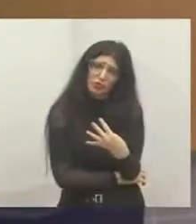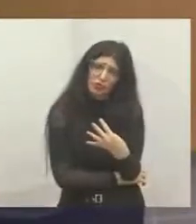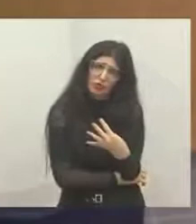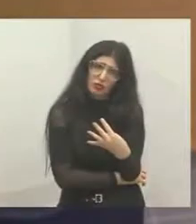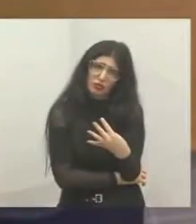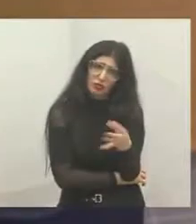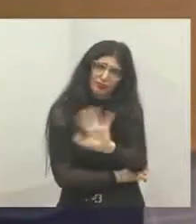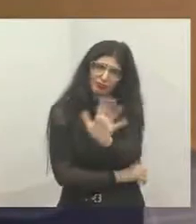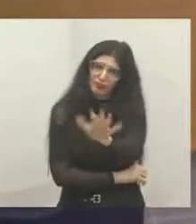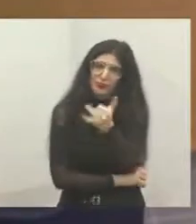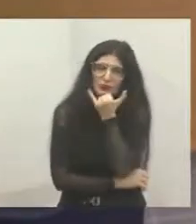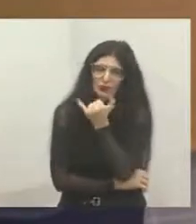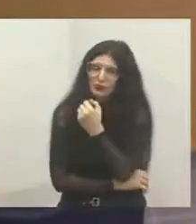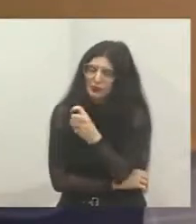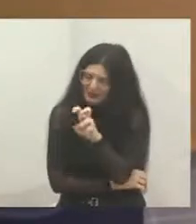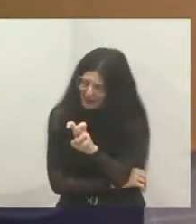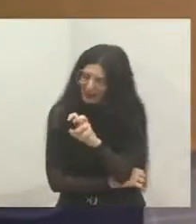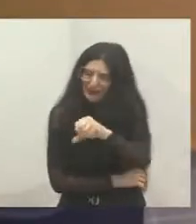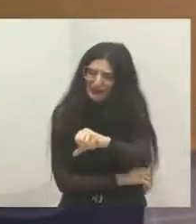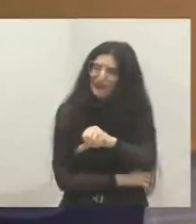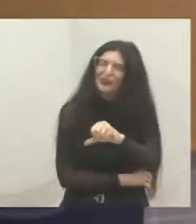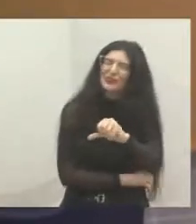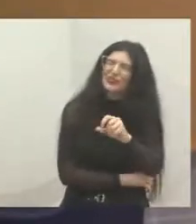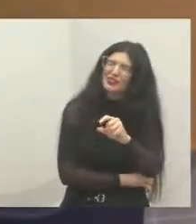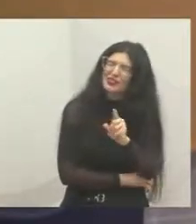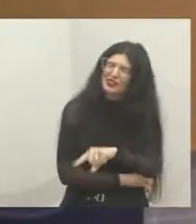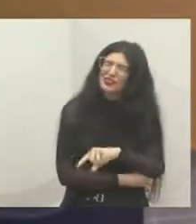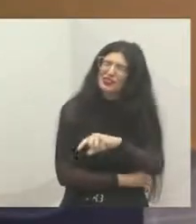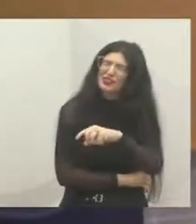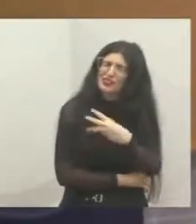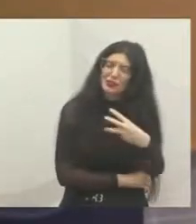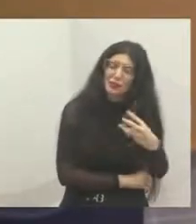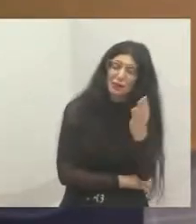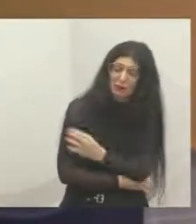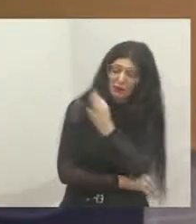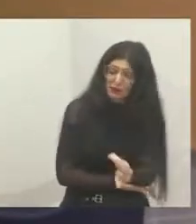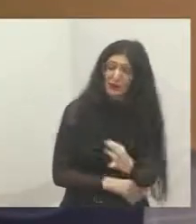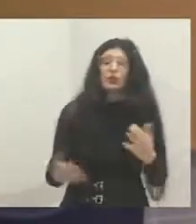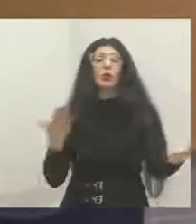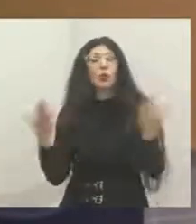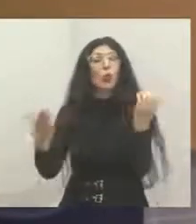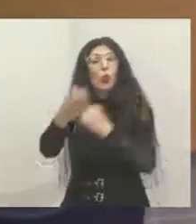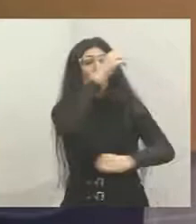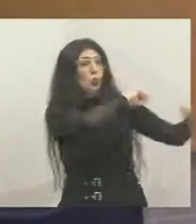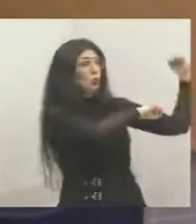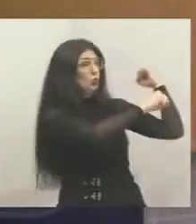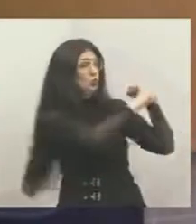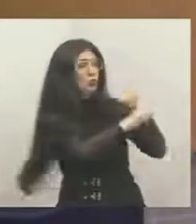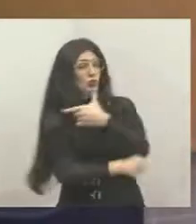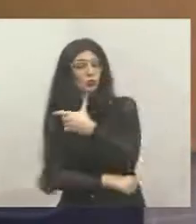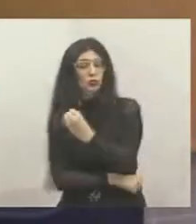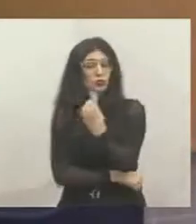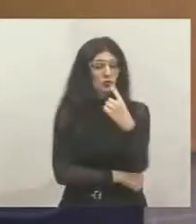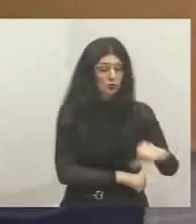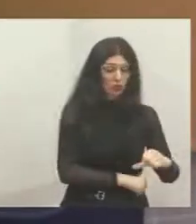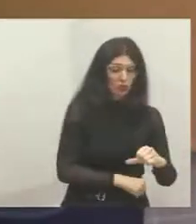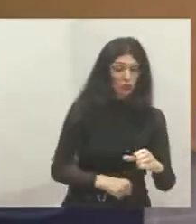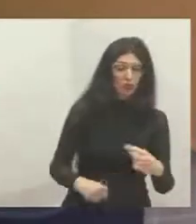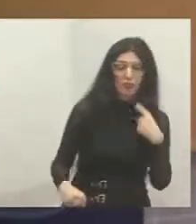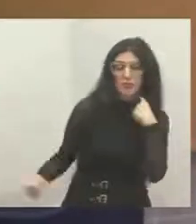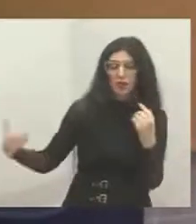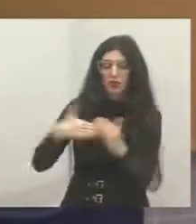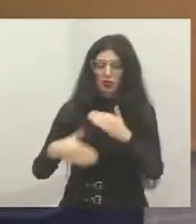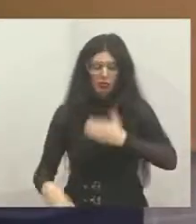Lucimar, 59,33%. E, pegando o segundo quadrimestre de 2019,